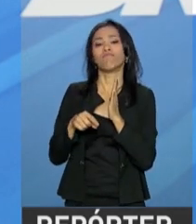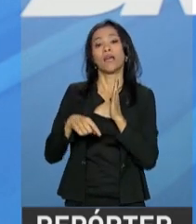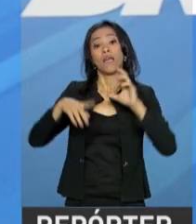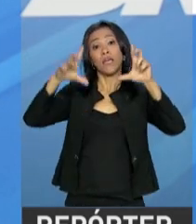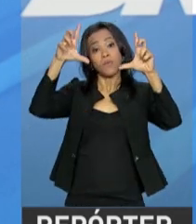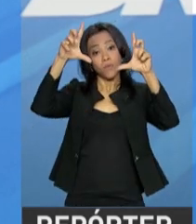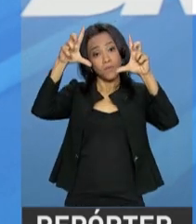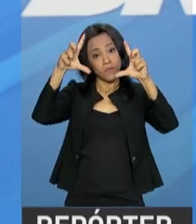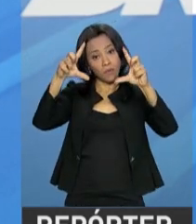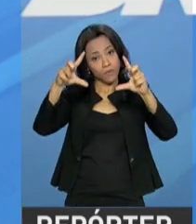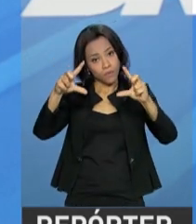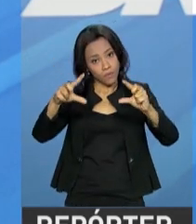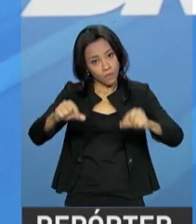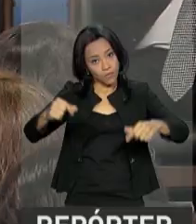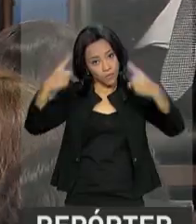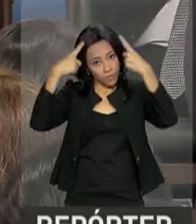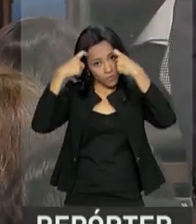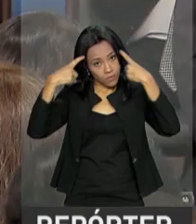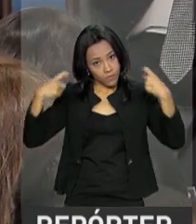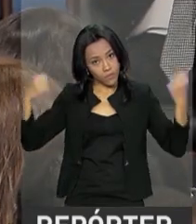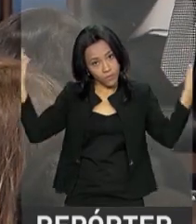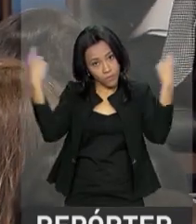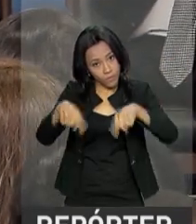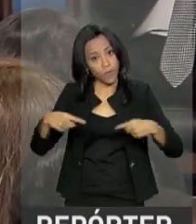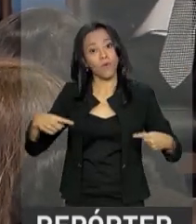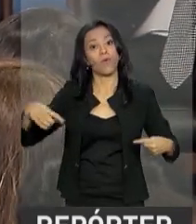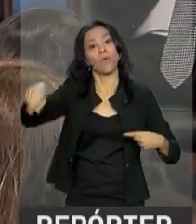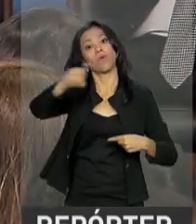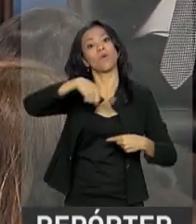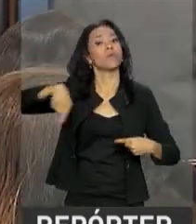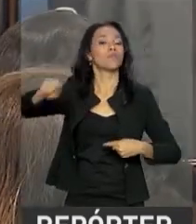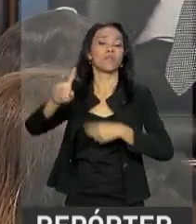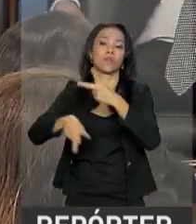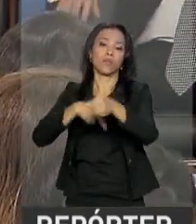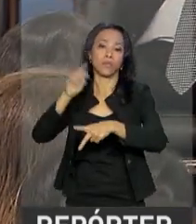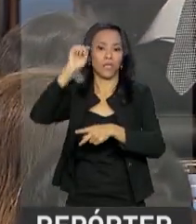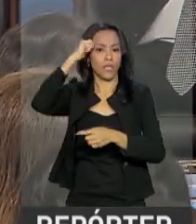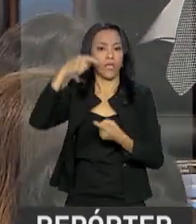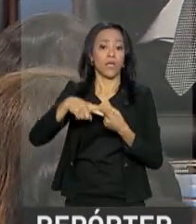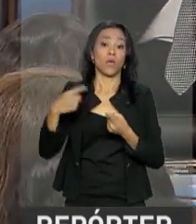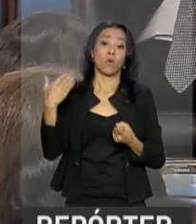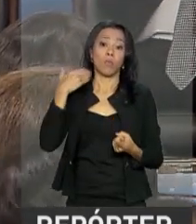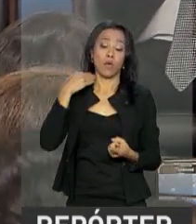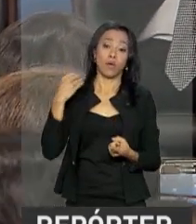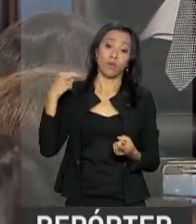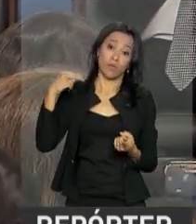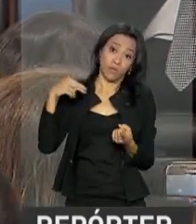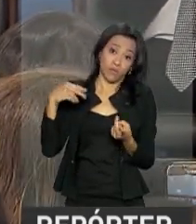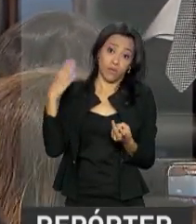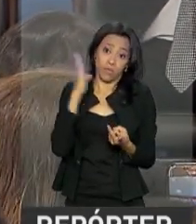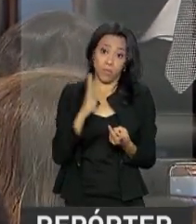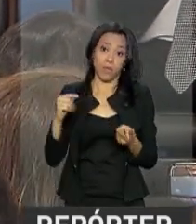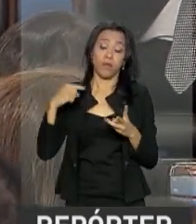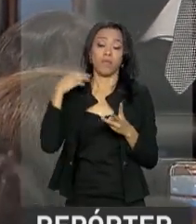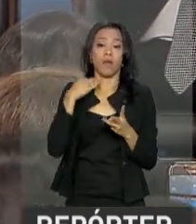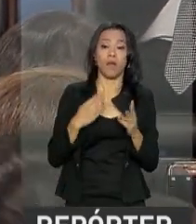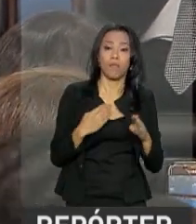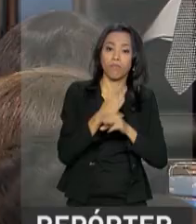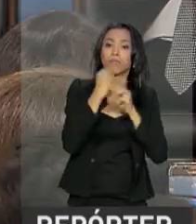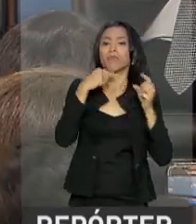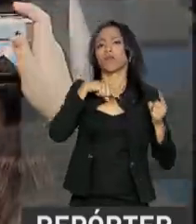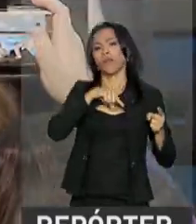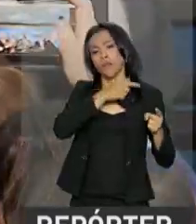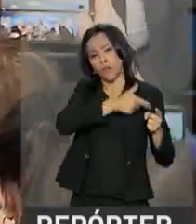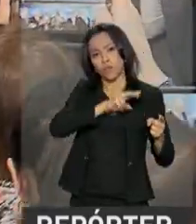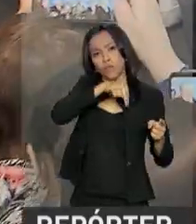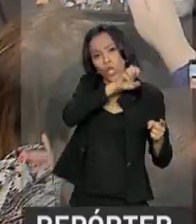violência contra a população negra. Petrobras, Banco do Brasil, Caixa Econômica Federal e Banco do Nordeste assinaram termo